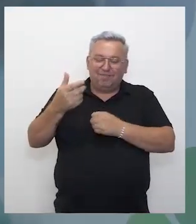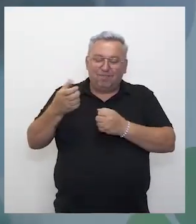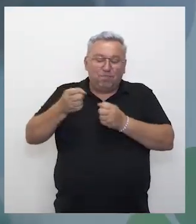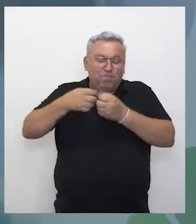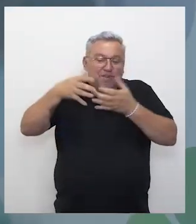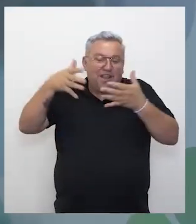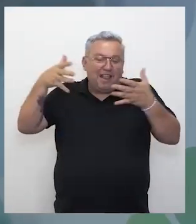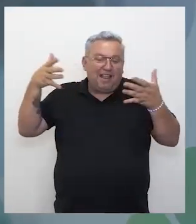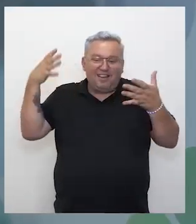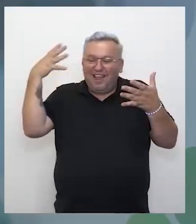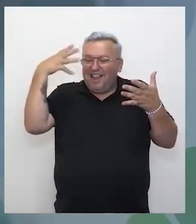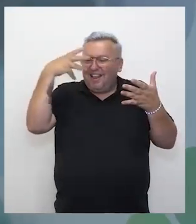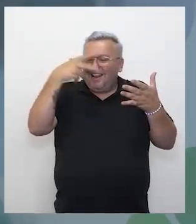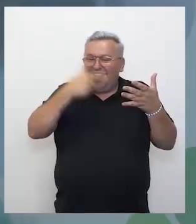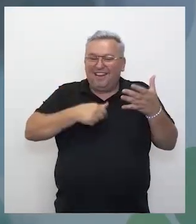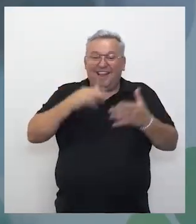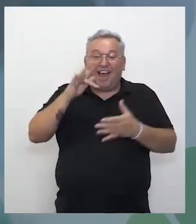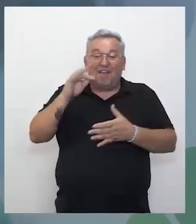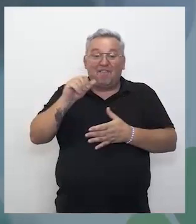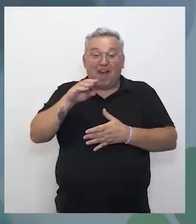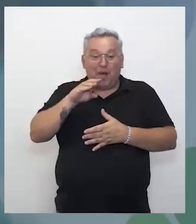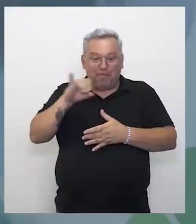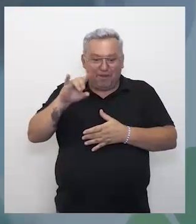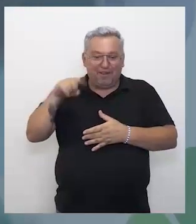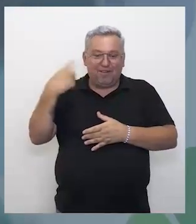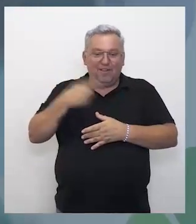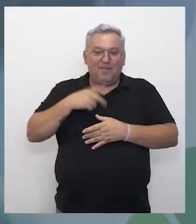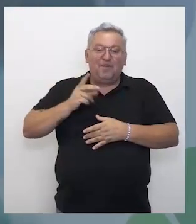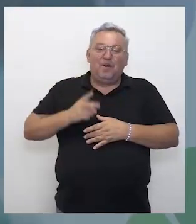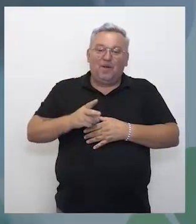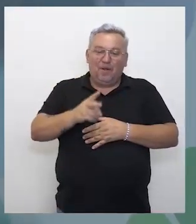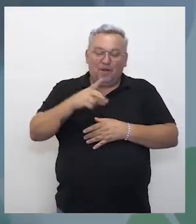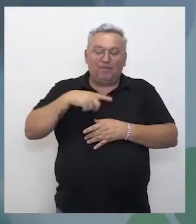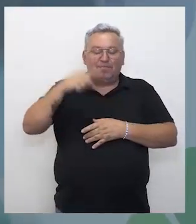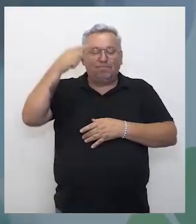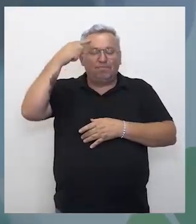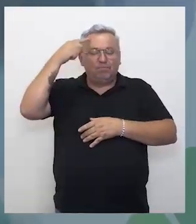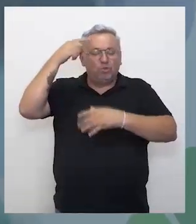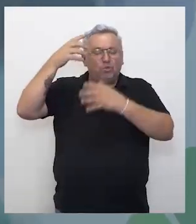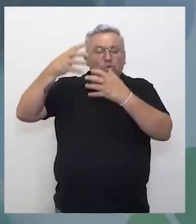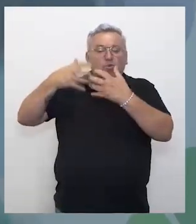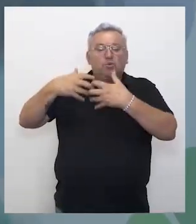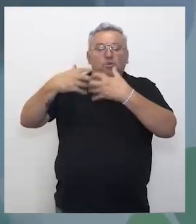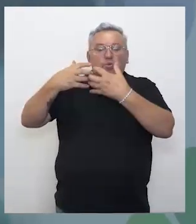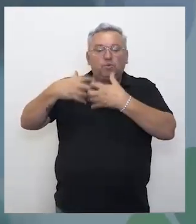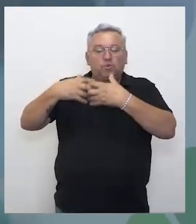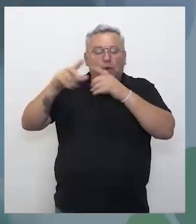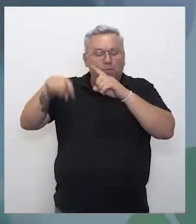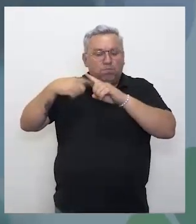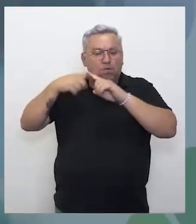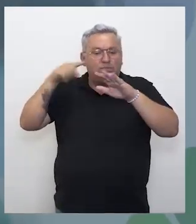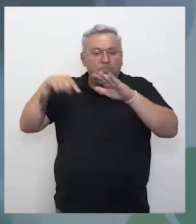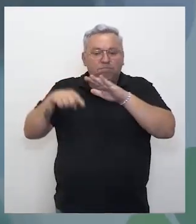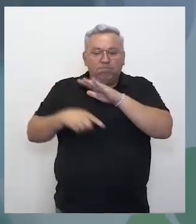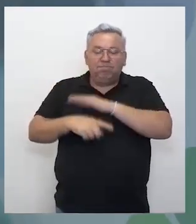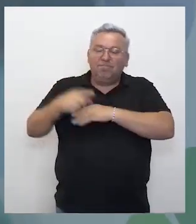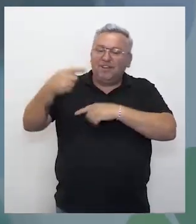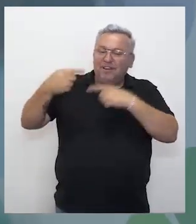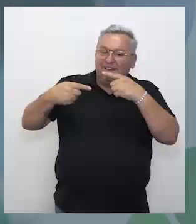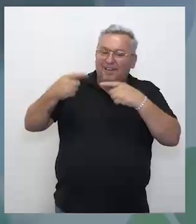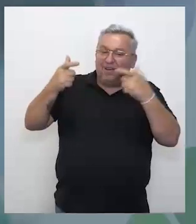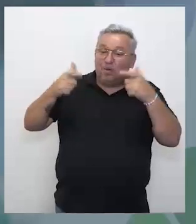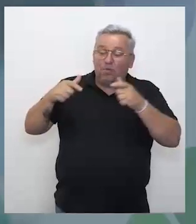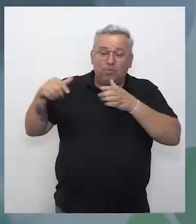translumbrante Fabi, nós vamos continuar essa reflexão, aprofundar e discutir aí por